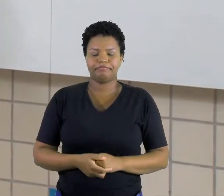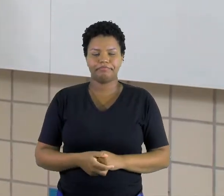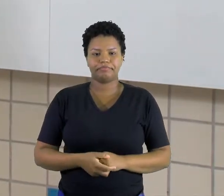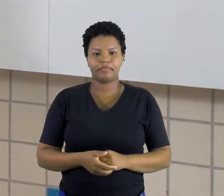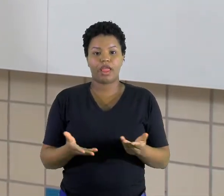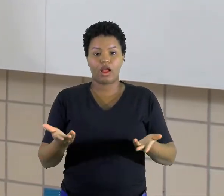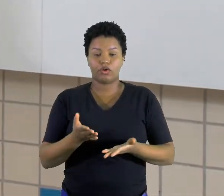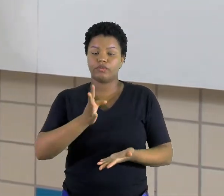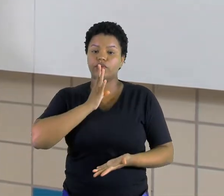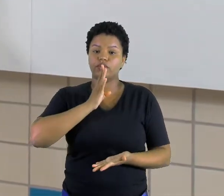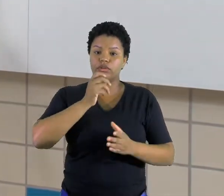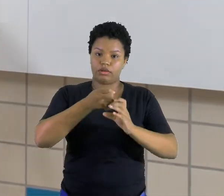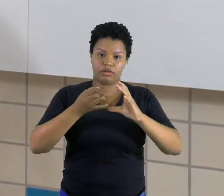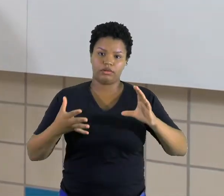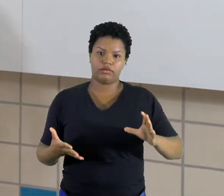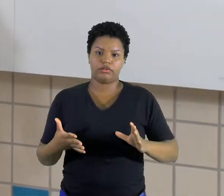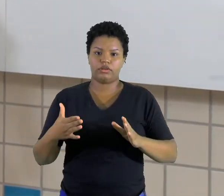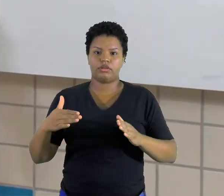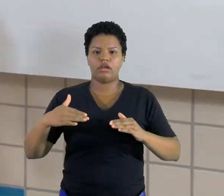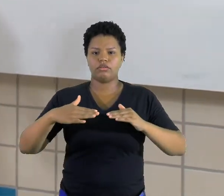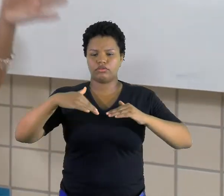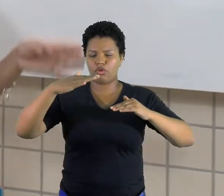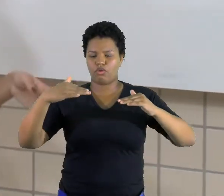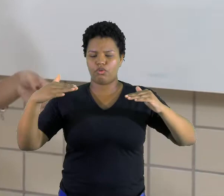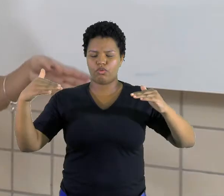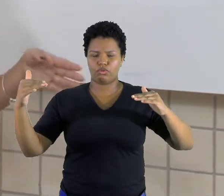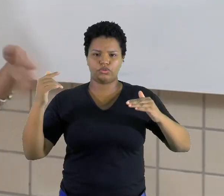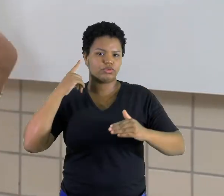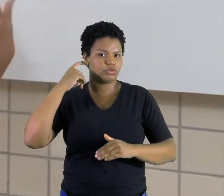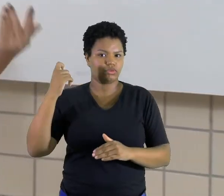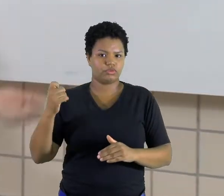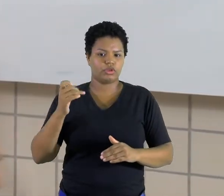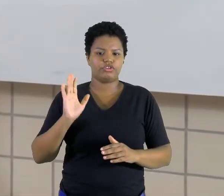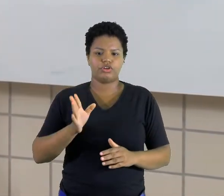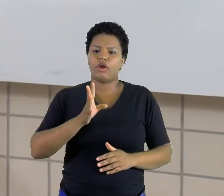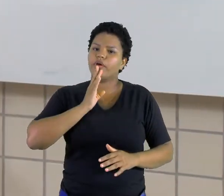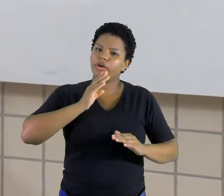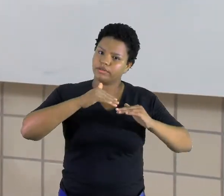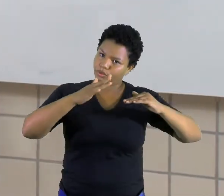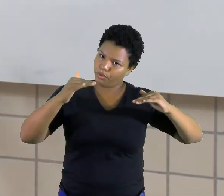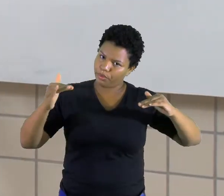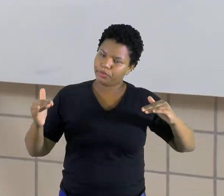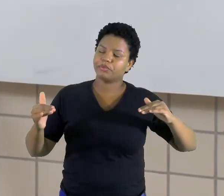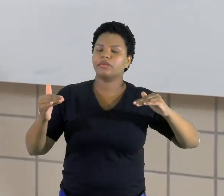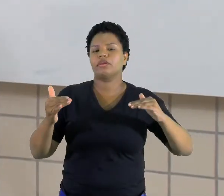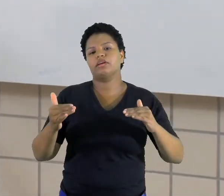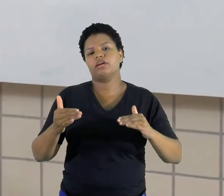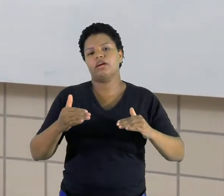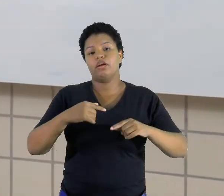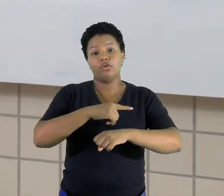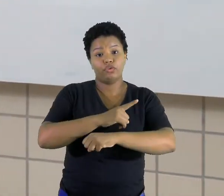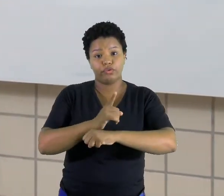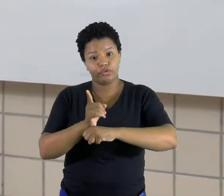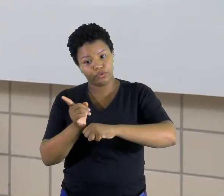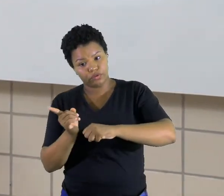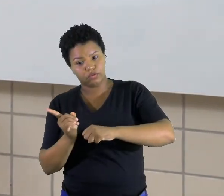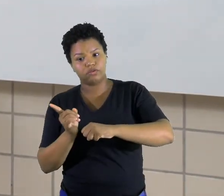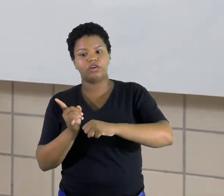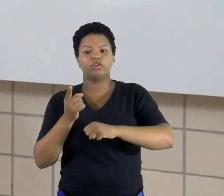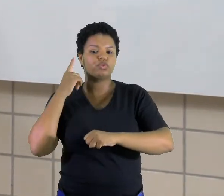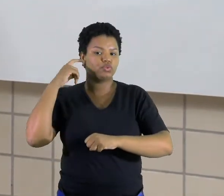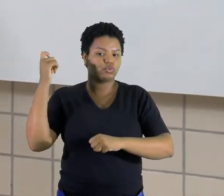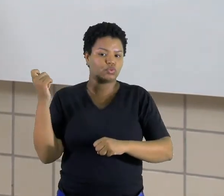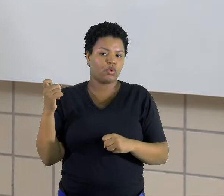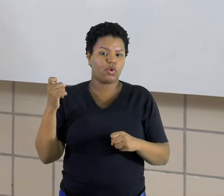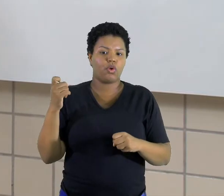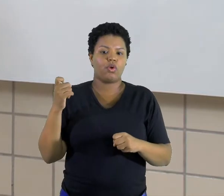algumas características das ondas sonoras. A gente viu aí agora o que é uma onda sonora, a gente viu a velocidade de um som, a gente viu